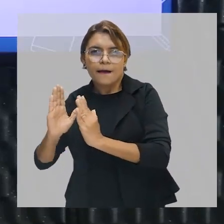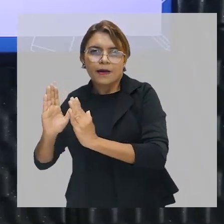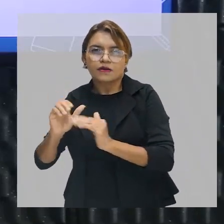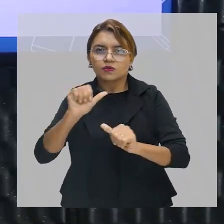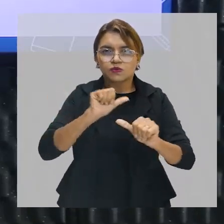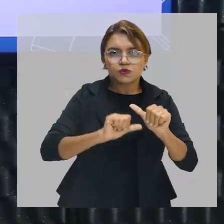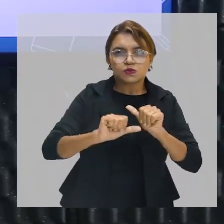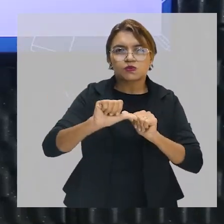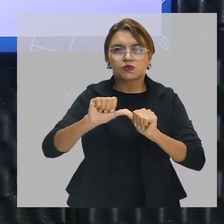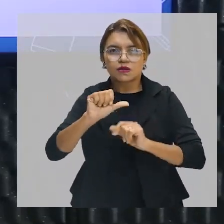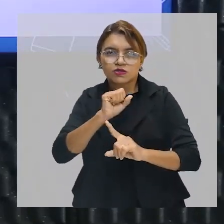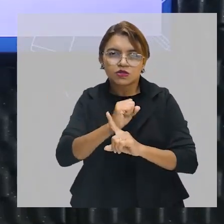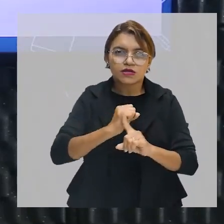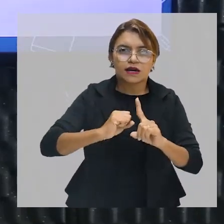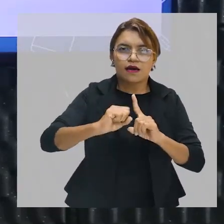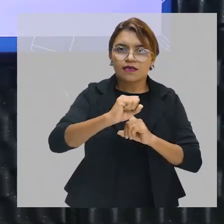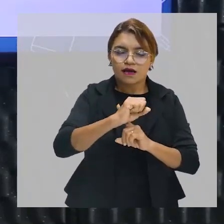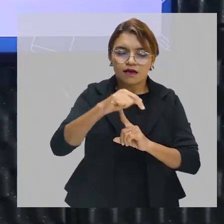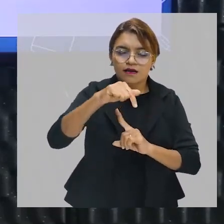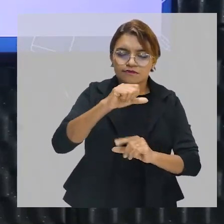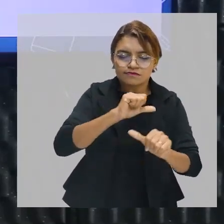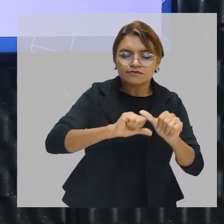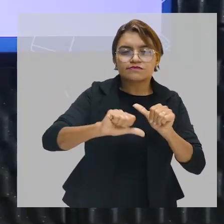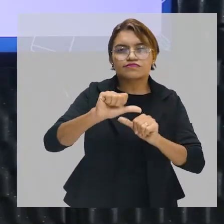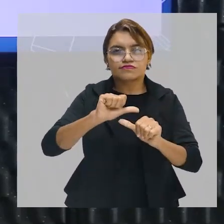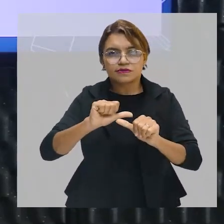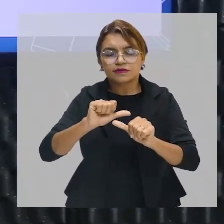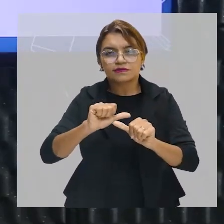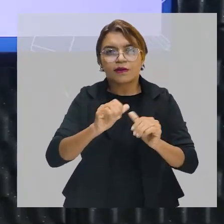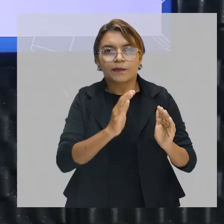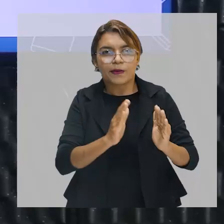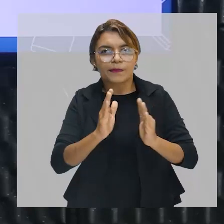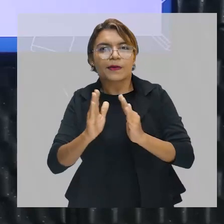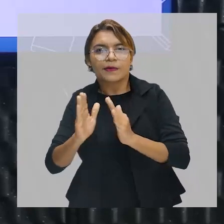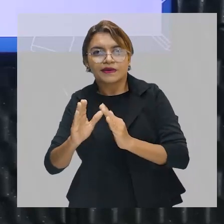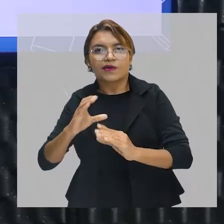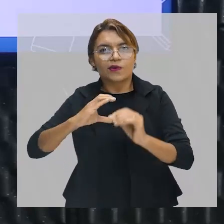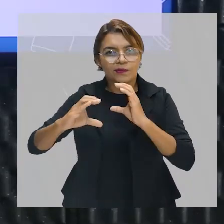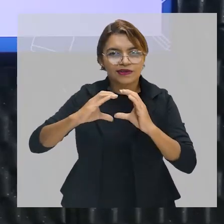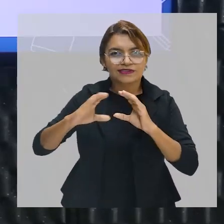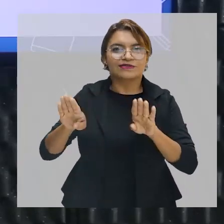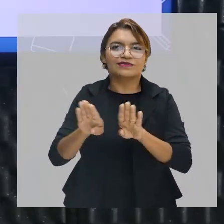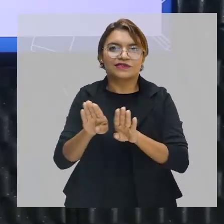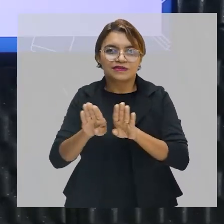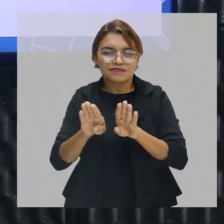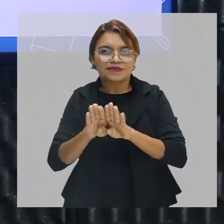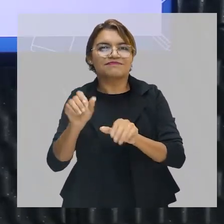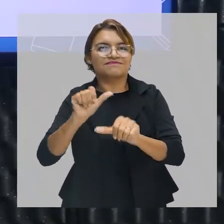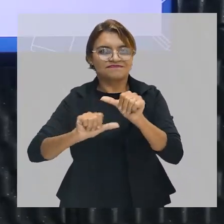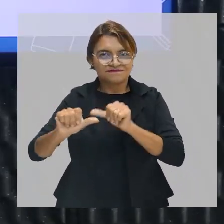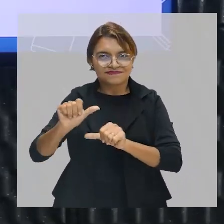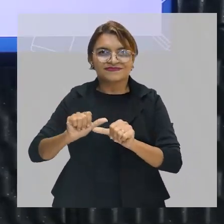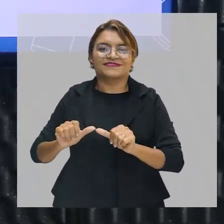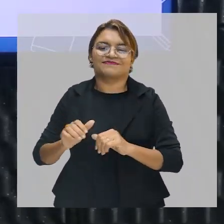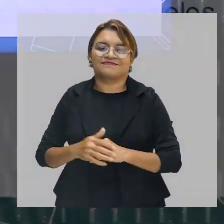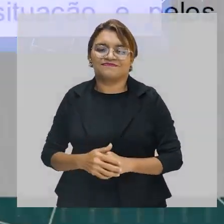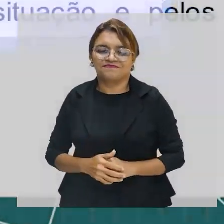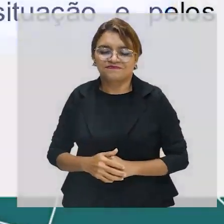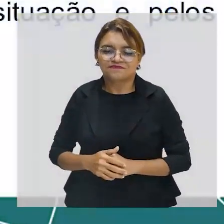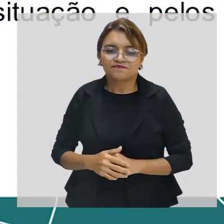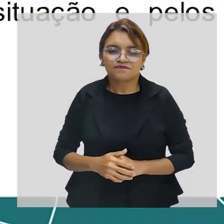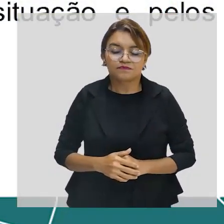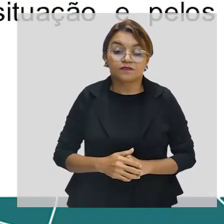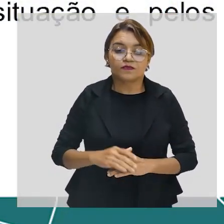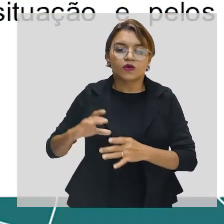mudança da sociedade. Dentro de tudo que vai acontecendo, a comunicação também vai tendo essa mudança.